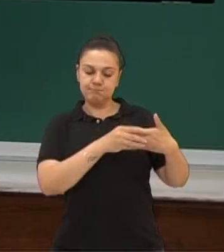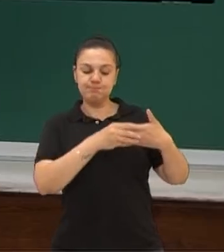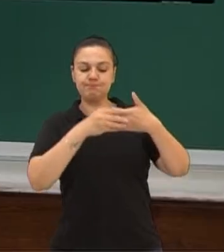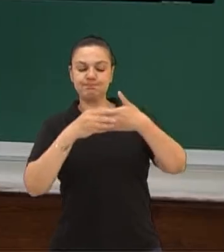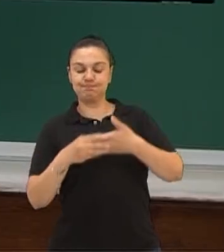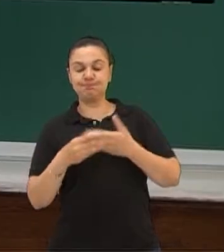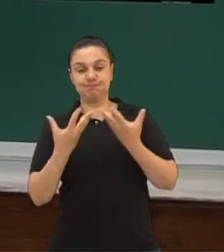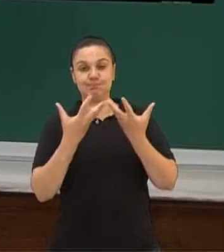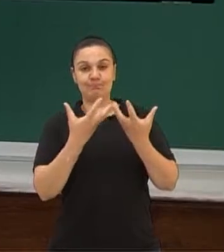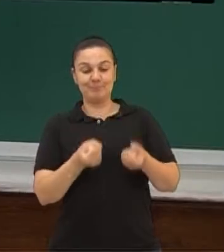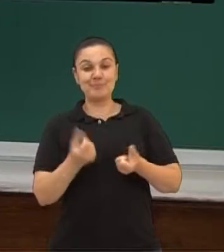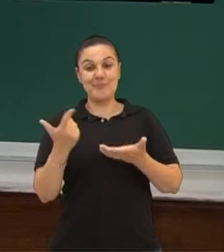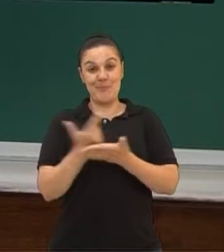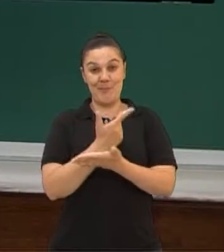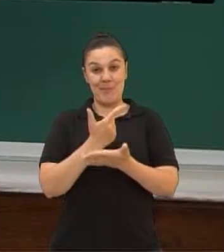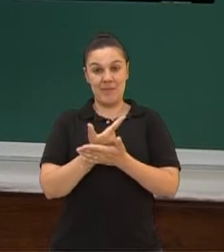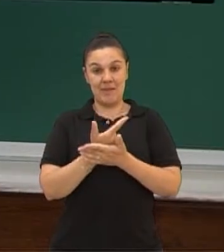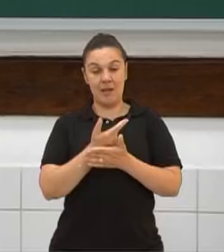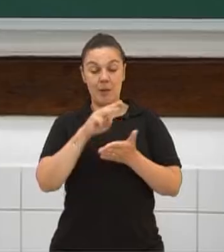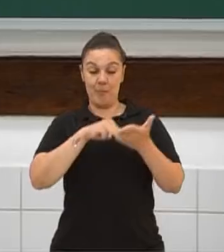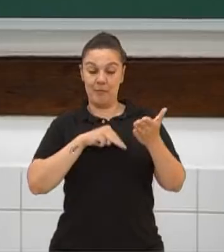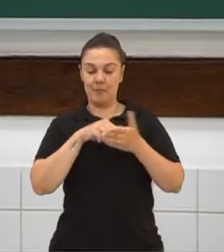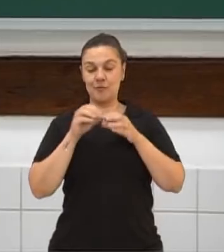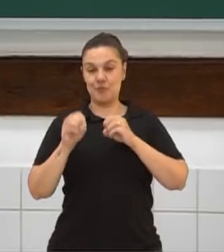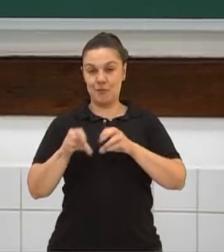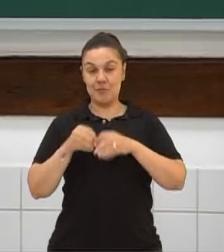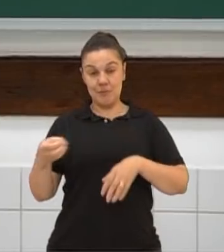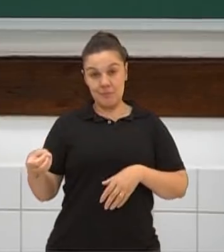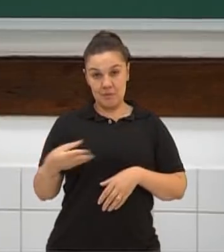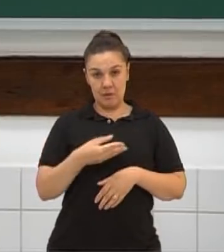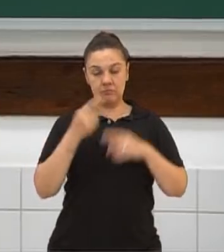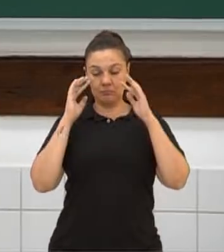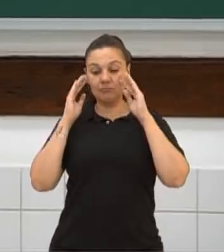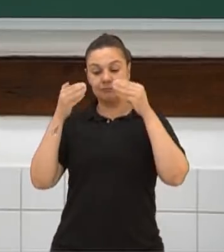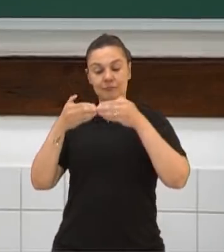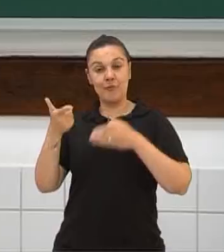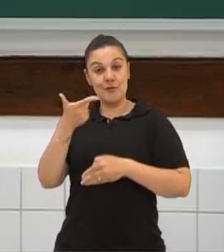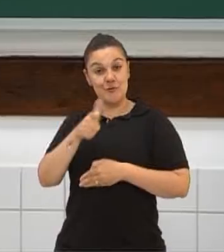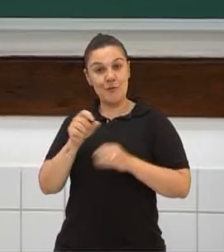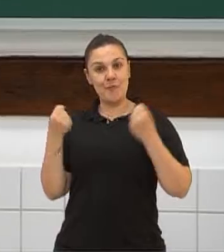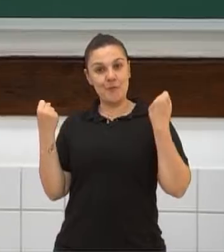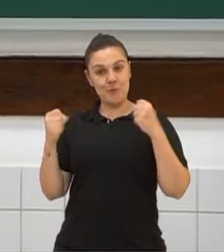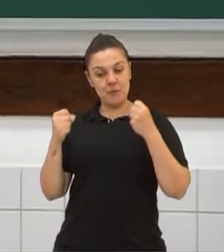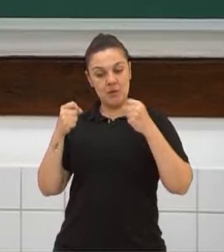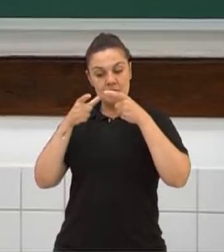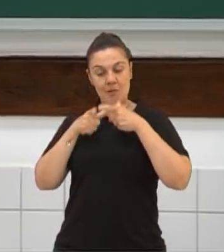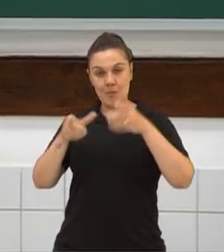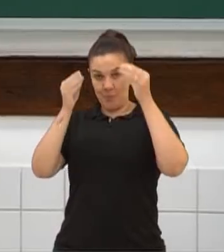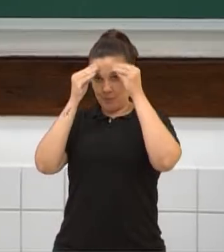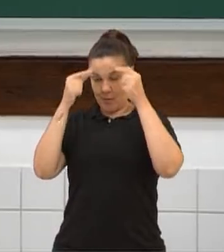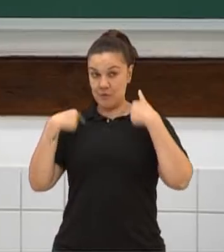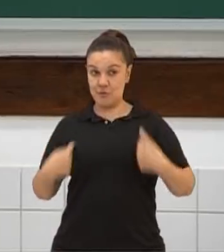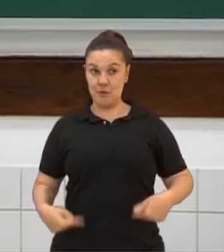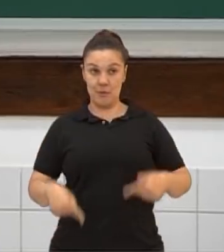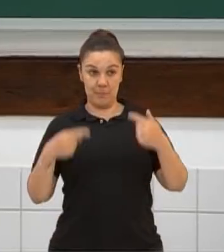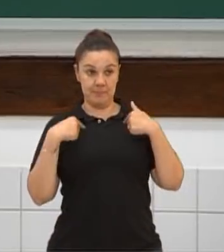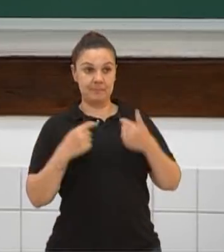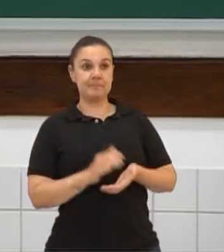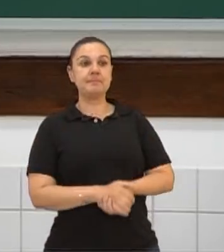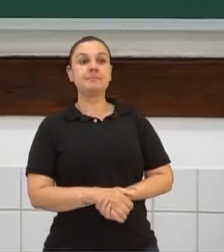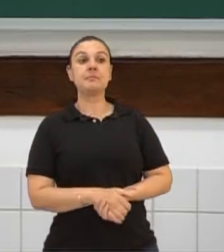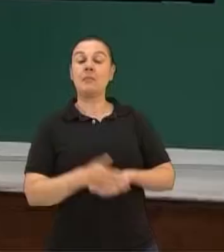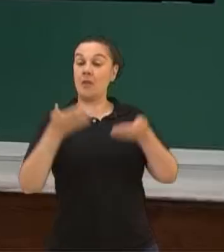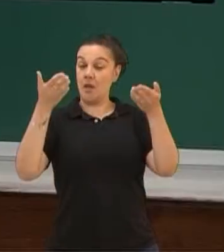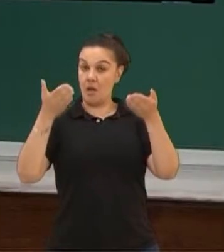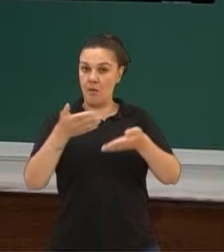né, nesse livro, na metodologia de educação física, e volta a gente pensar na educação física enquanto linguagem corporal novamente.